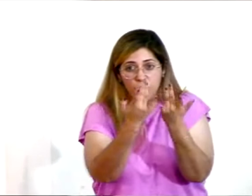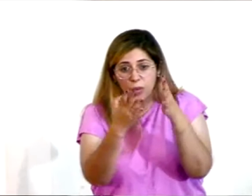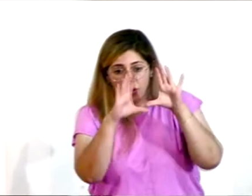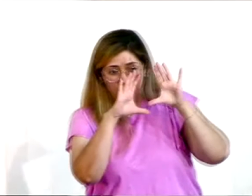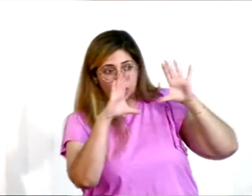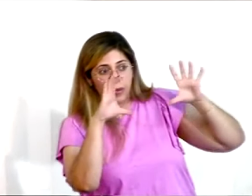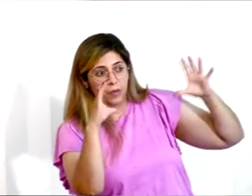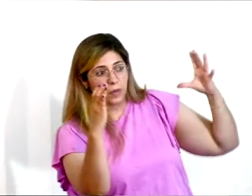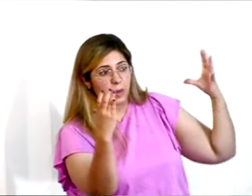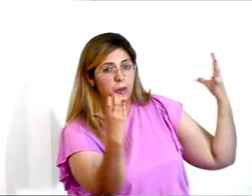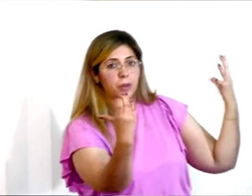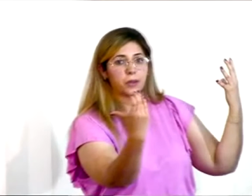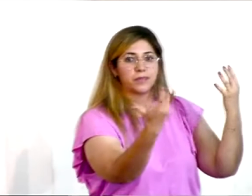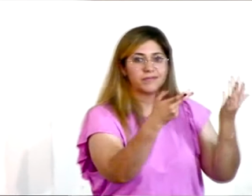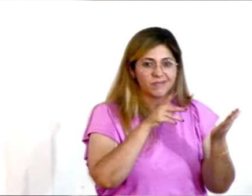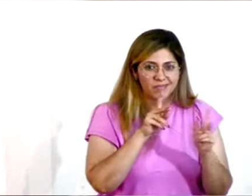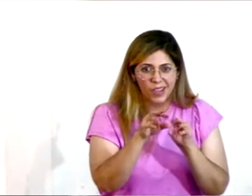acesa o tempo inteiro,